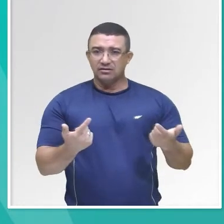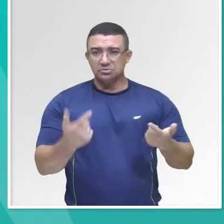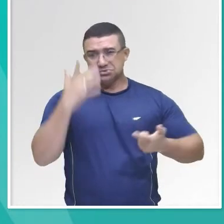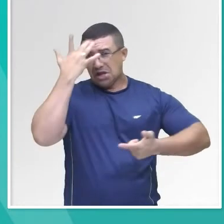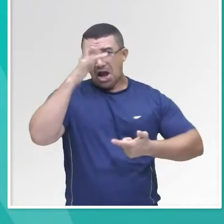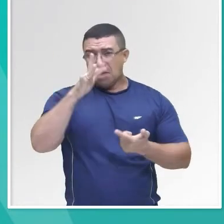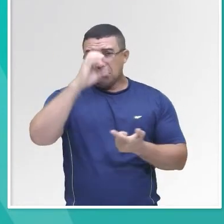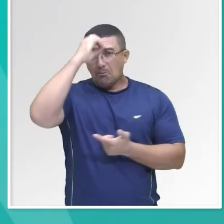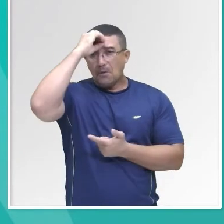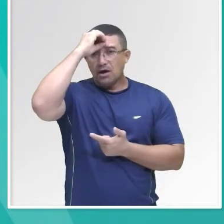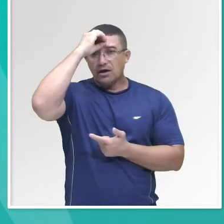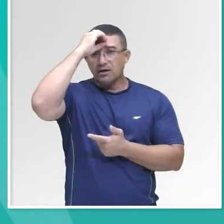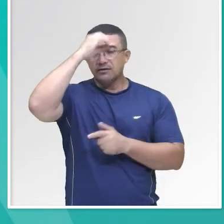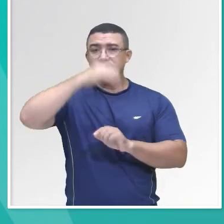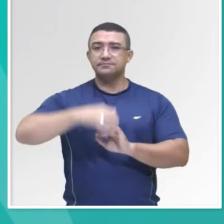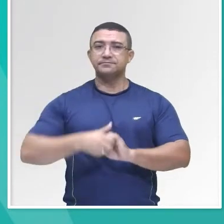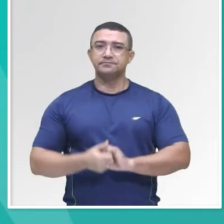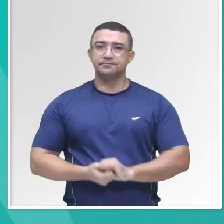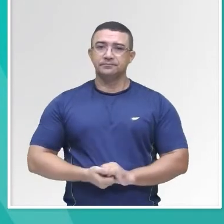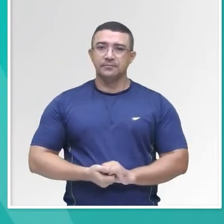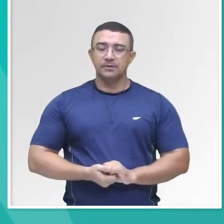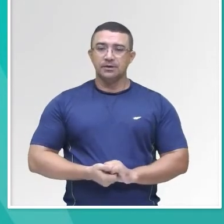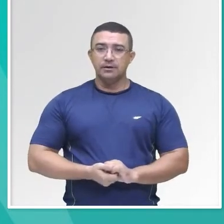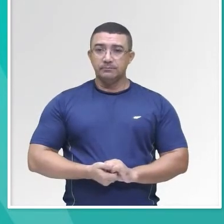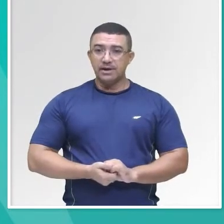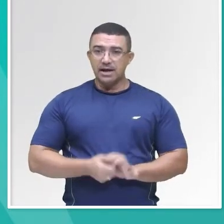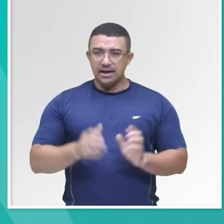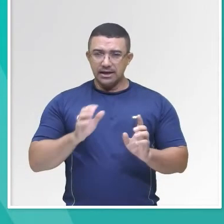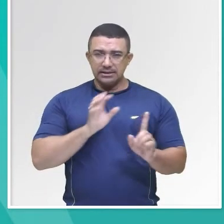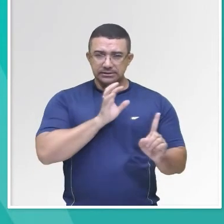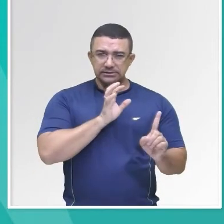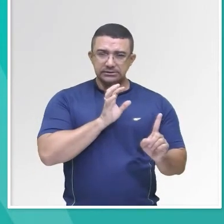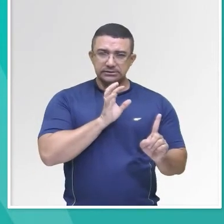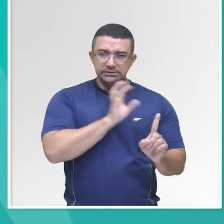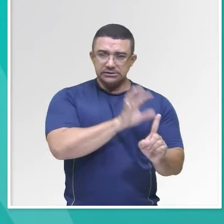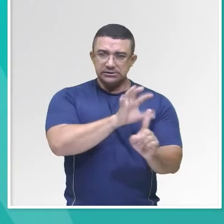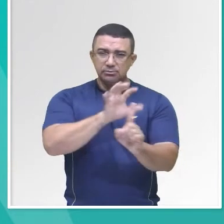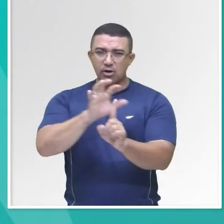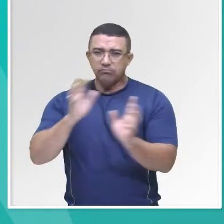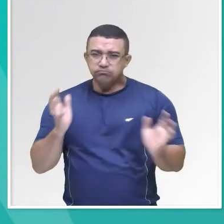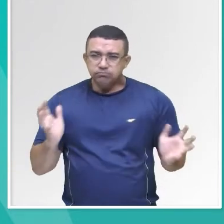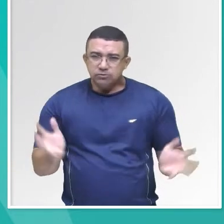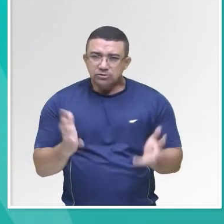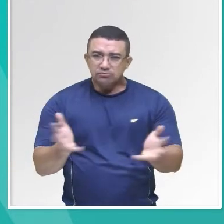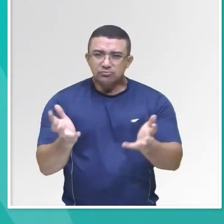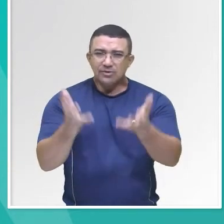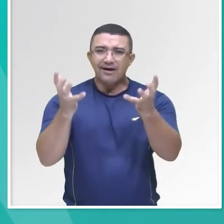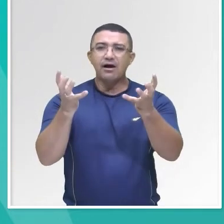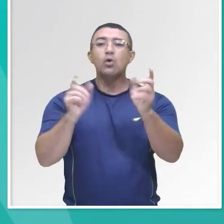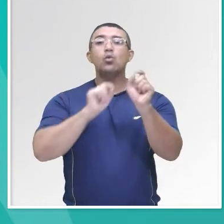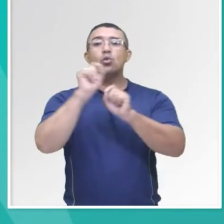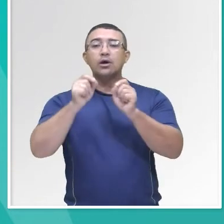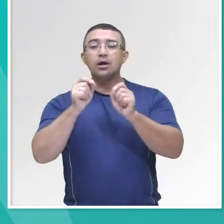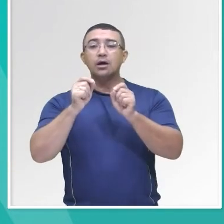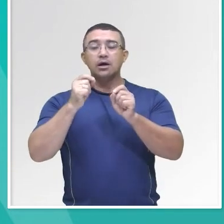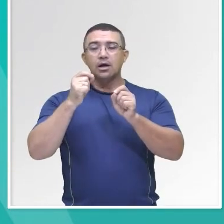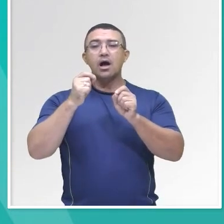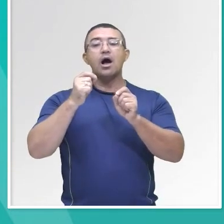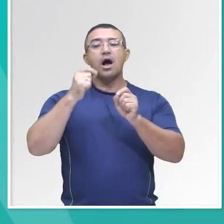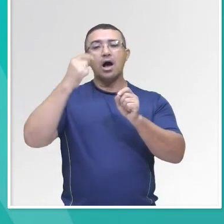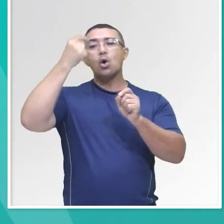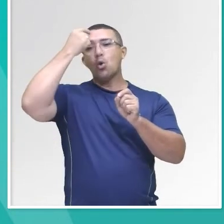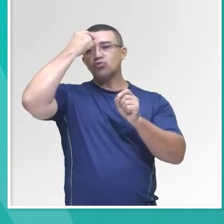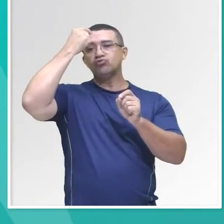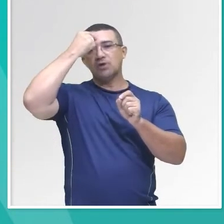para estimular o consumo consciente, deixe claro que possuir determinado